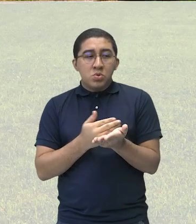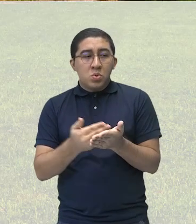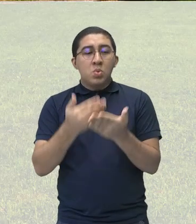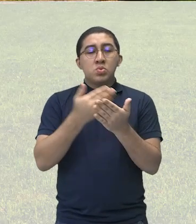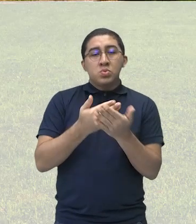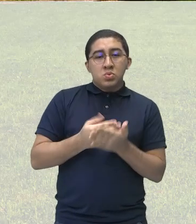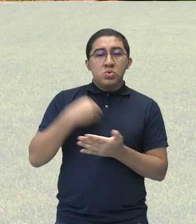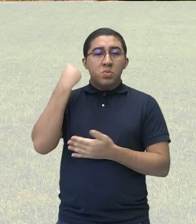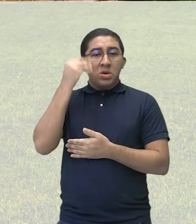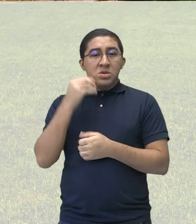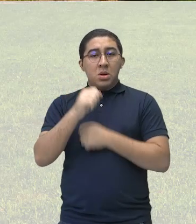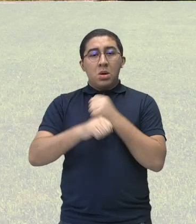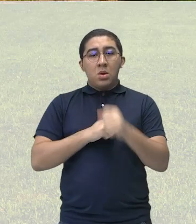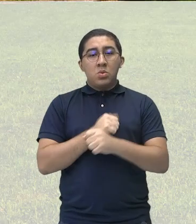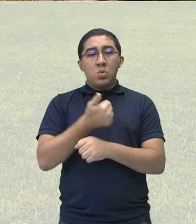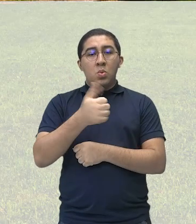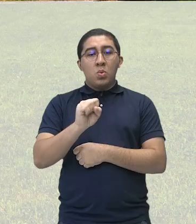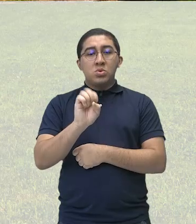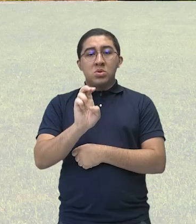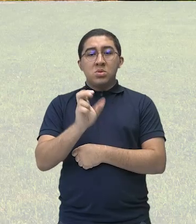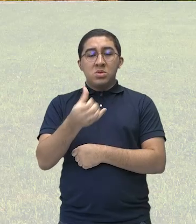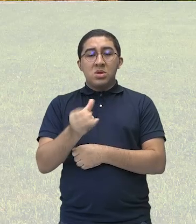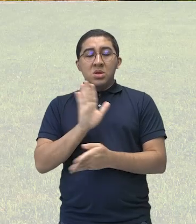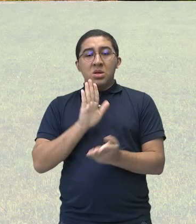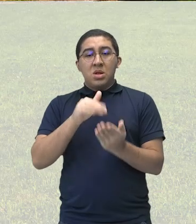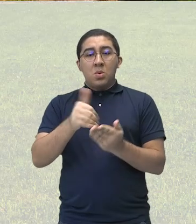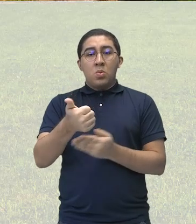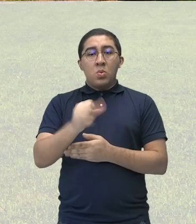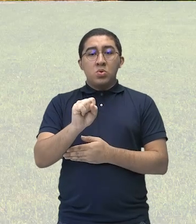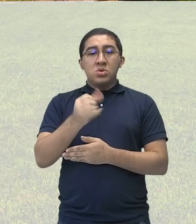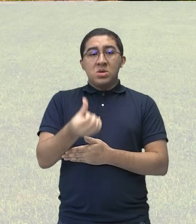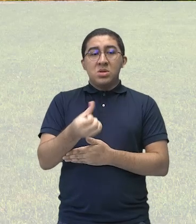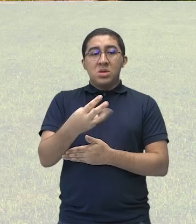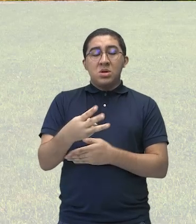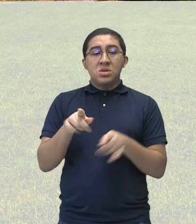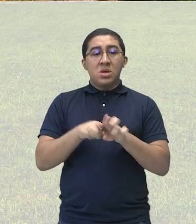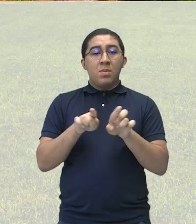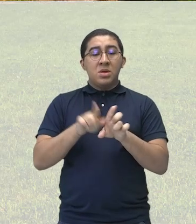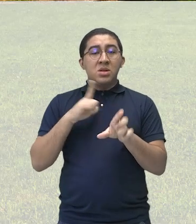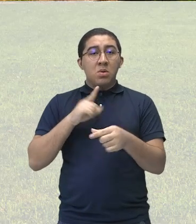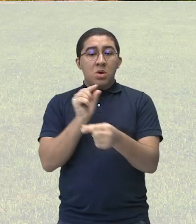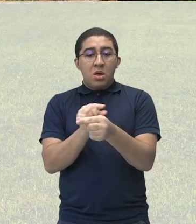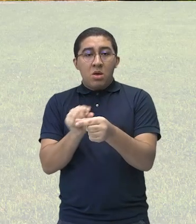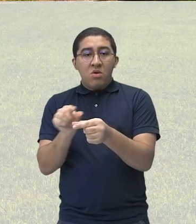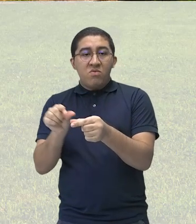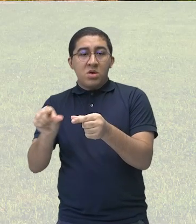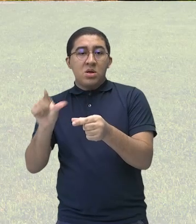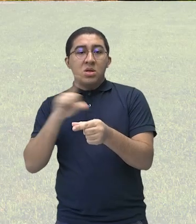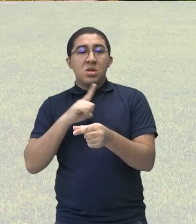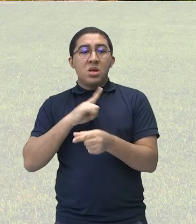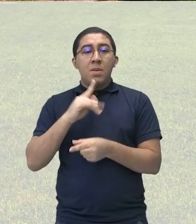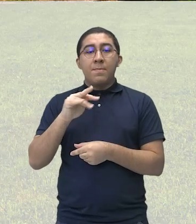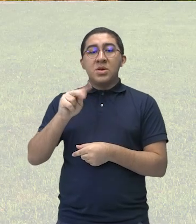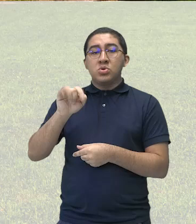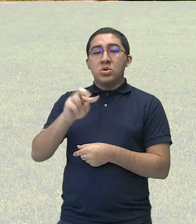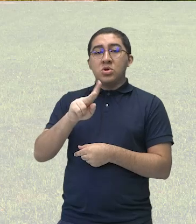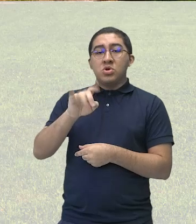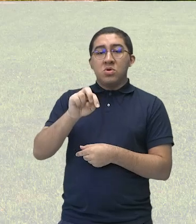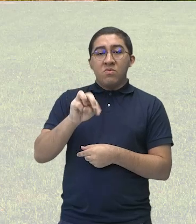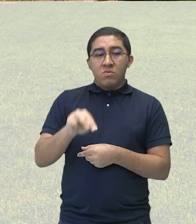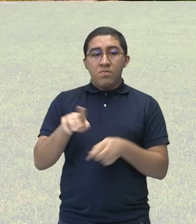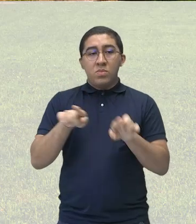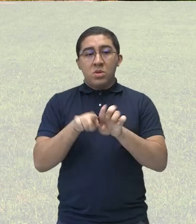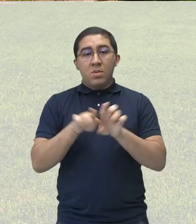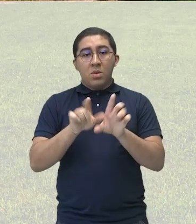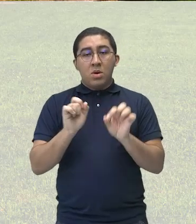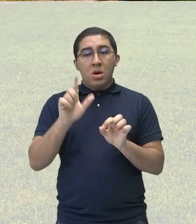anos de 1856 e 1863 com ervilhas da espécie Pisum sativum. E